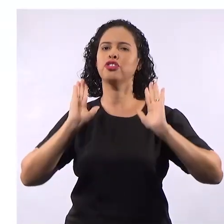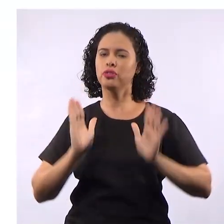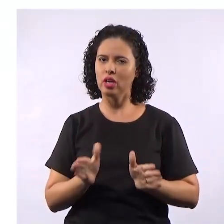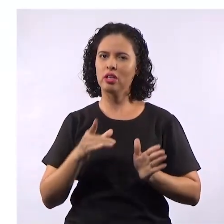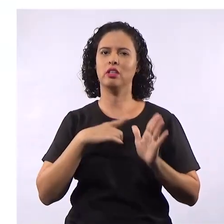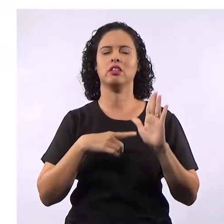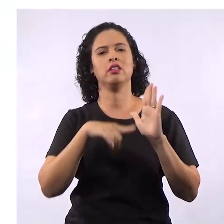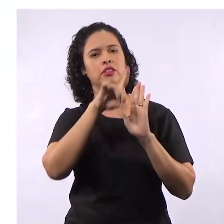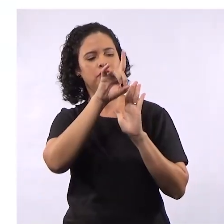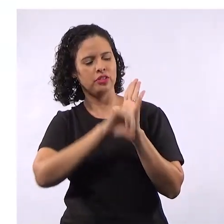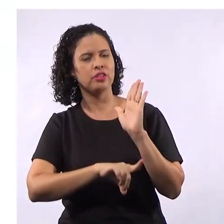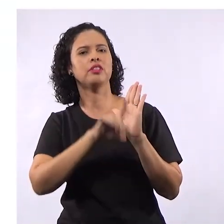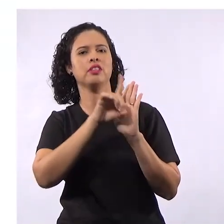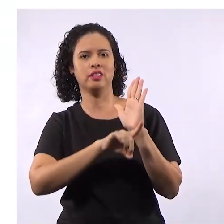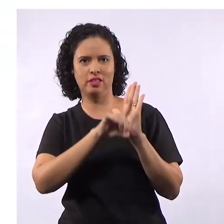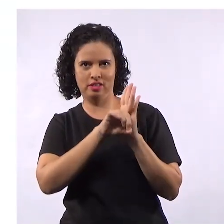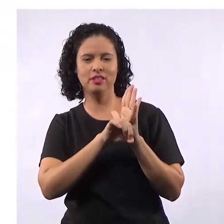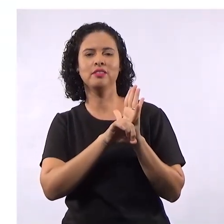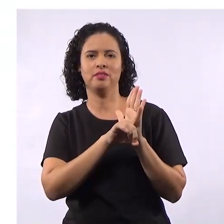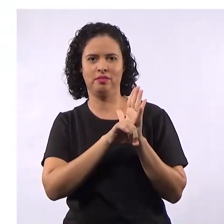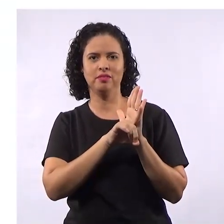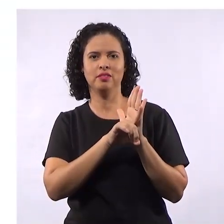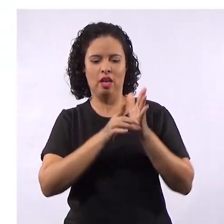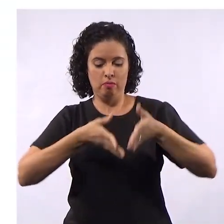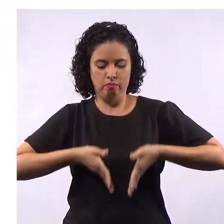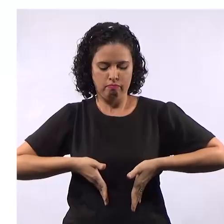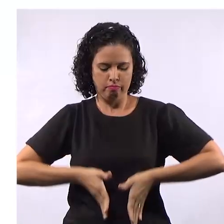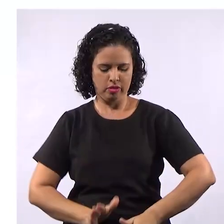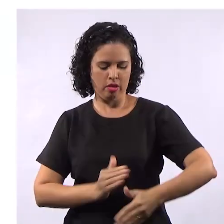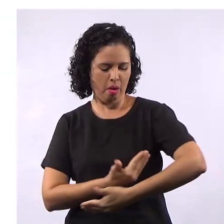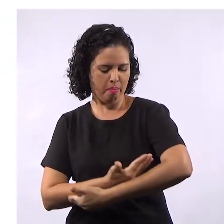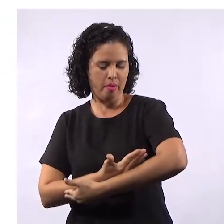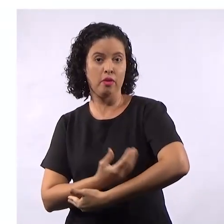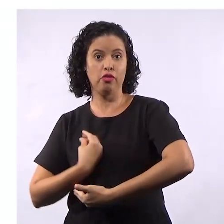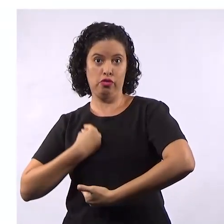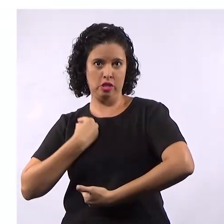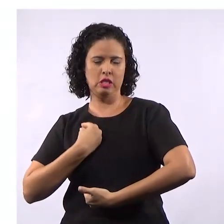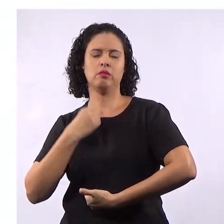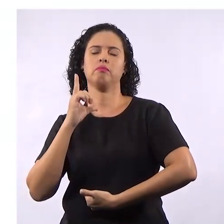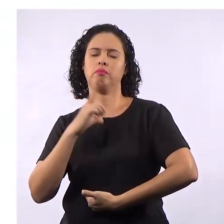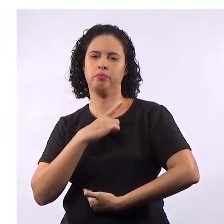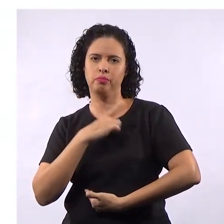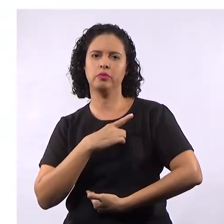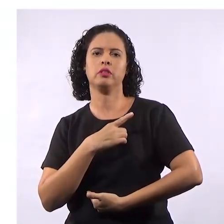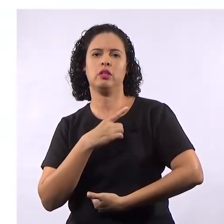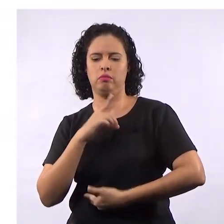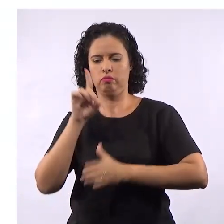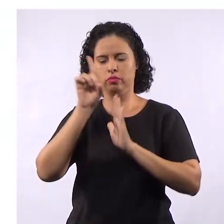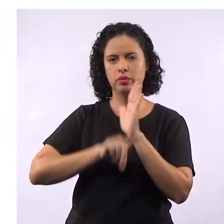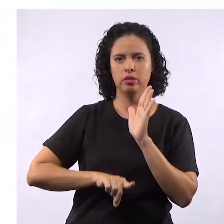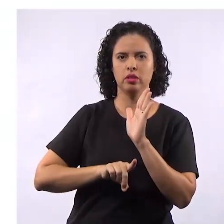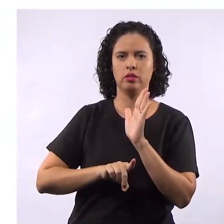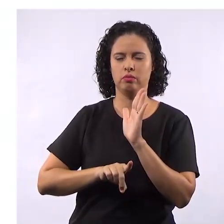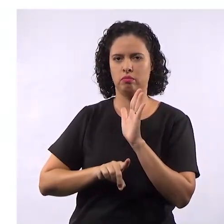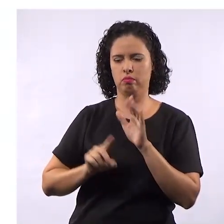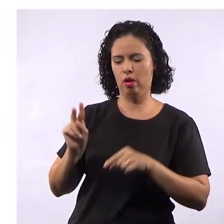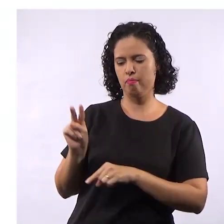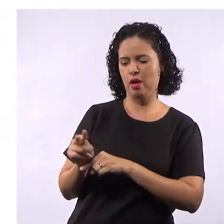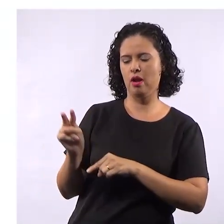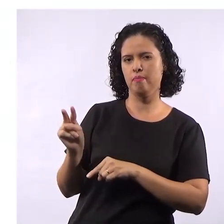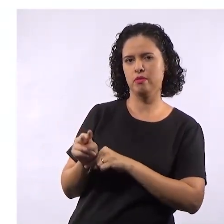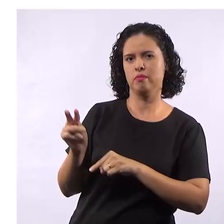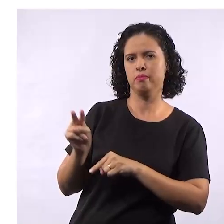tem que estar lá o site do Planalto para que vocês possam, de fato, estar se familiarizando e se apropriando desse